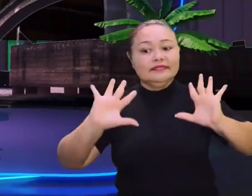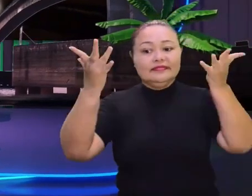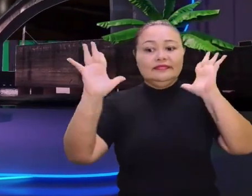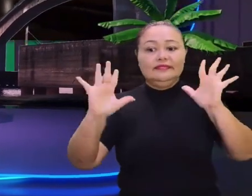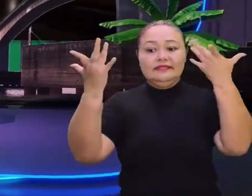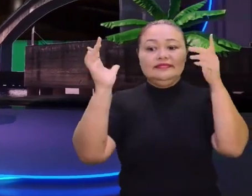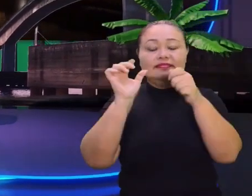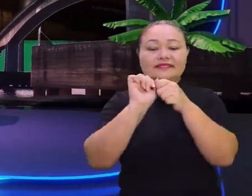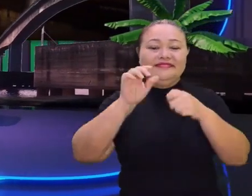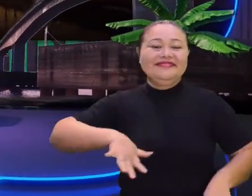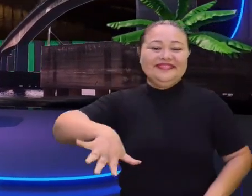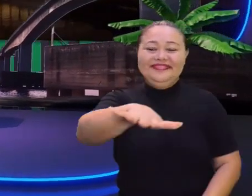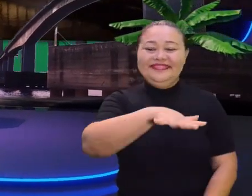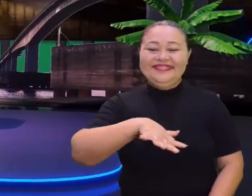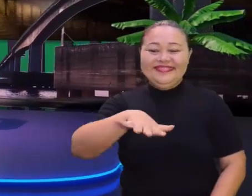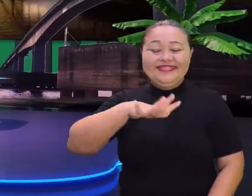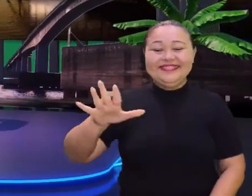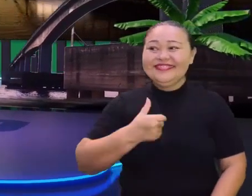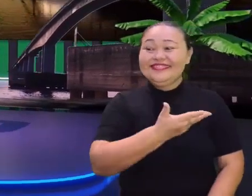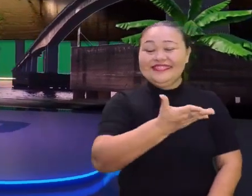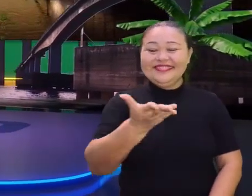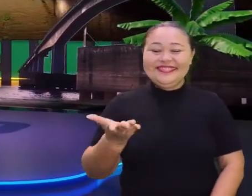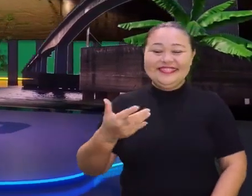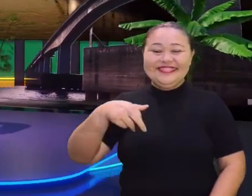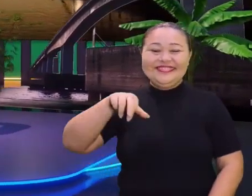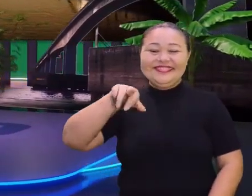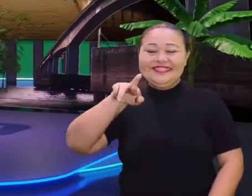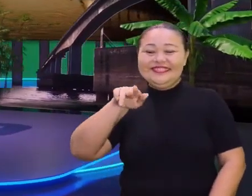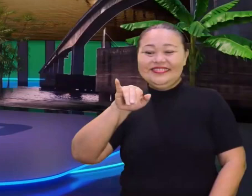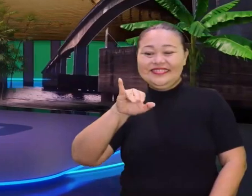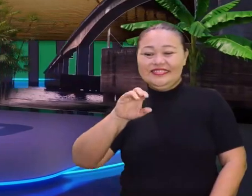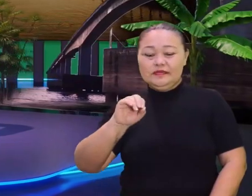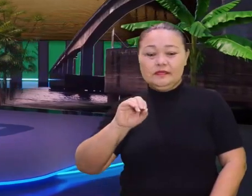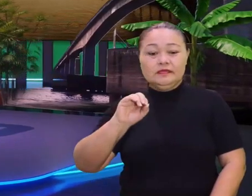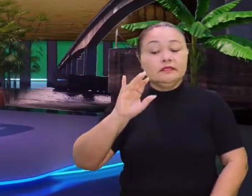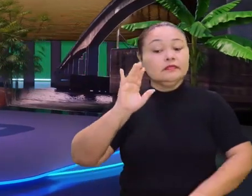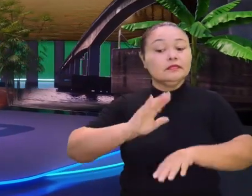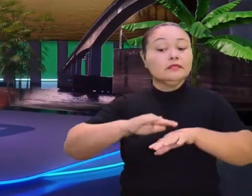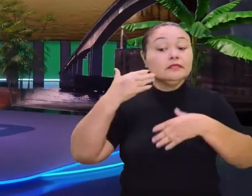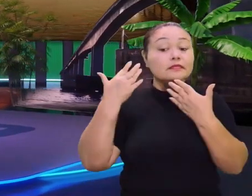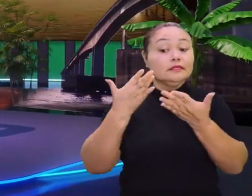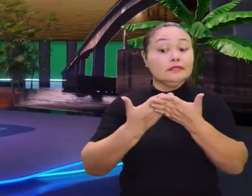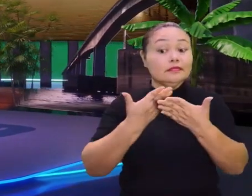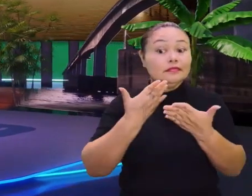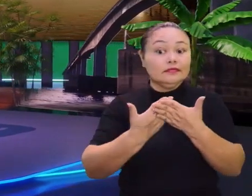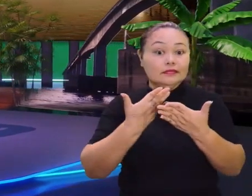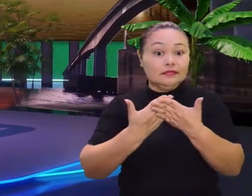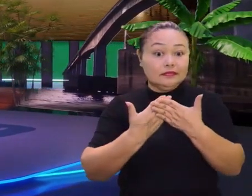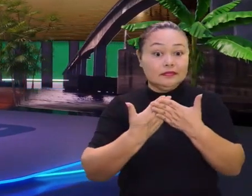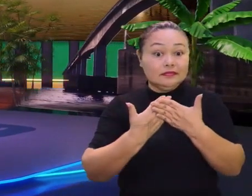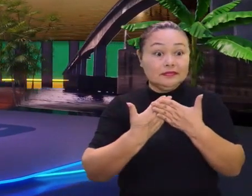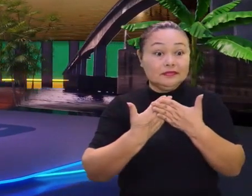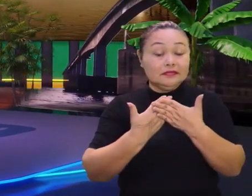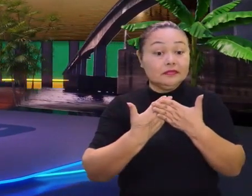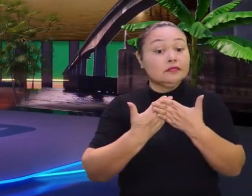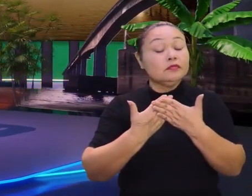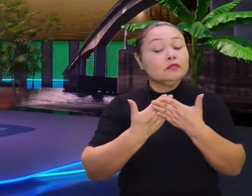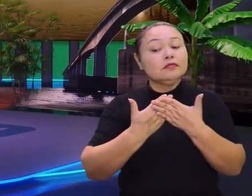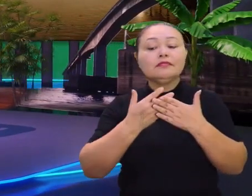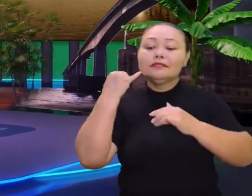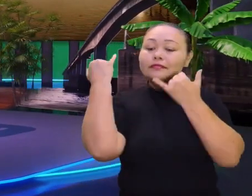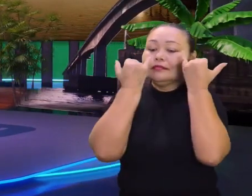Salve, salve, galera! E aí, Rogério? Mais uma aula. Mais uma aula